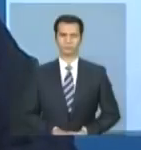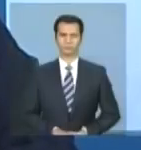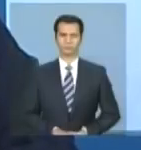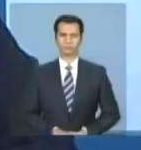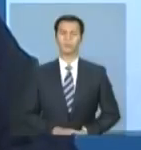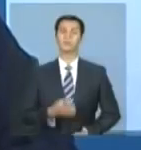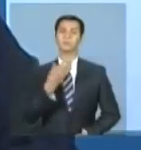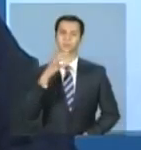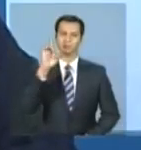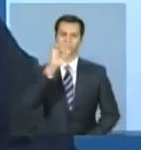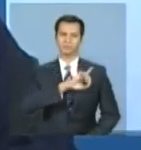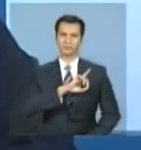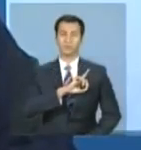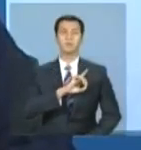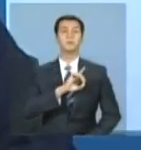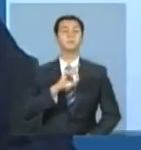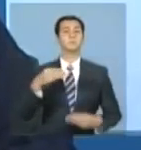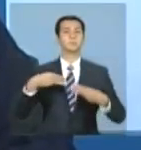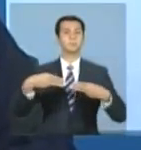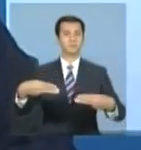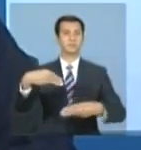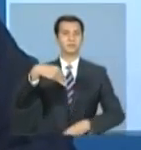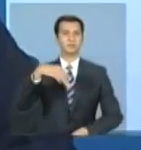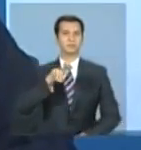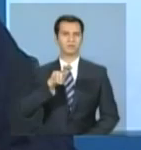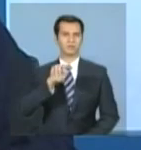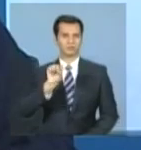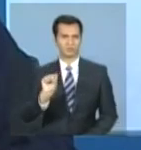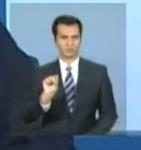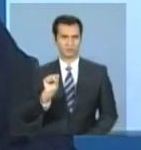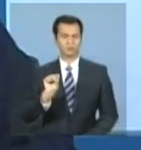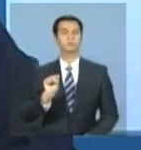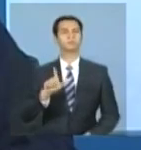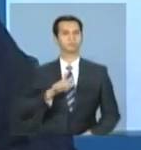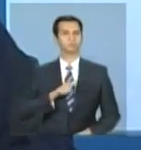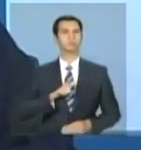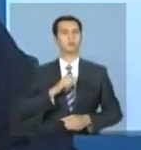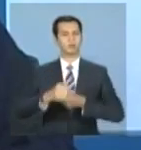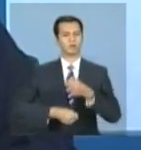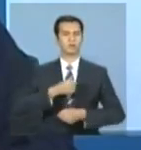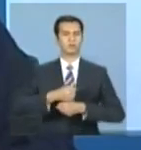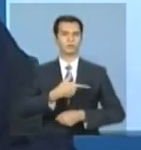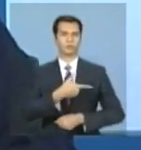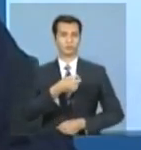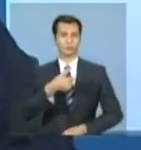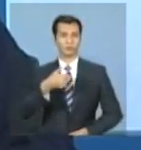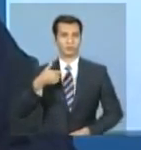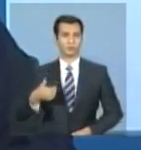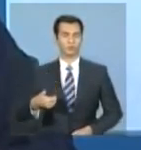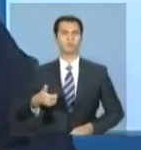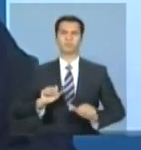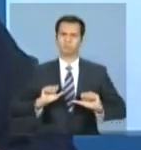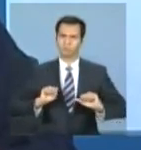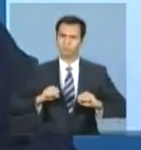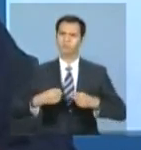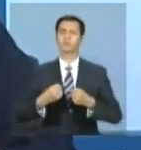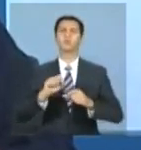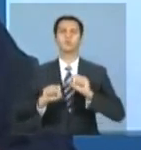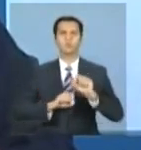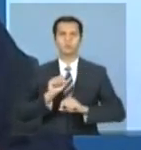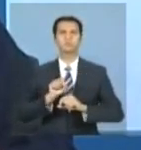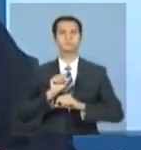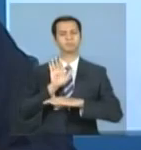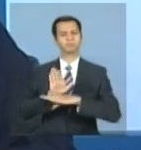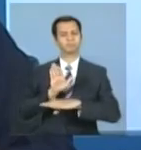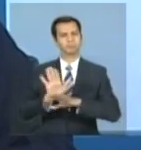Olá, bom dia. O Ministério do Desenvolvimento Social e Combate à Fome reforça neste ano de 2011 as ações de qualificação do